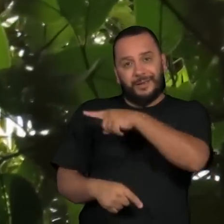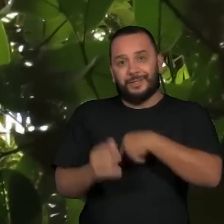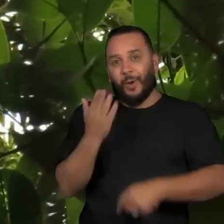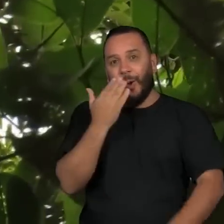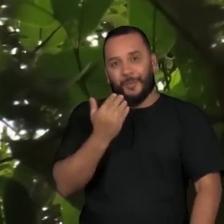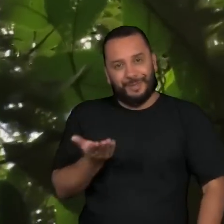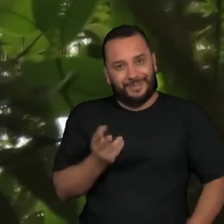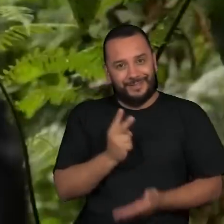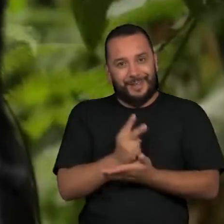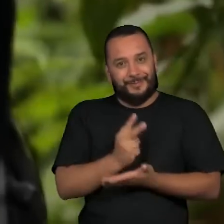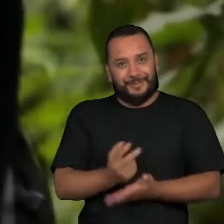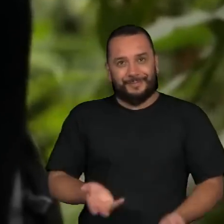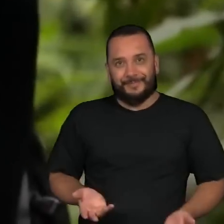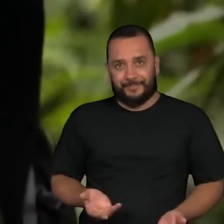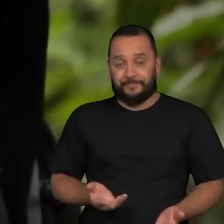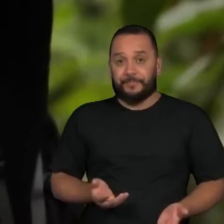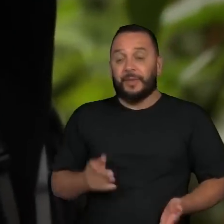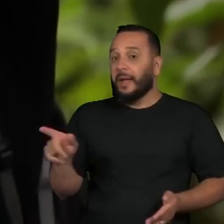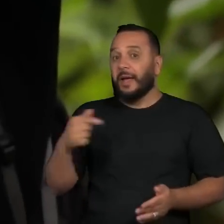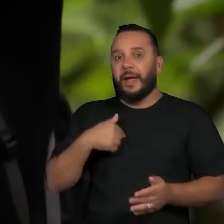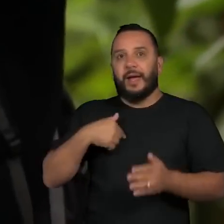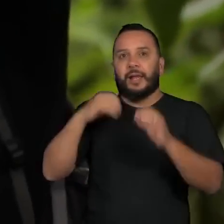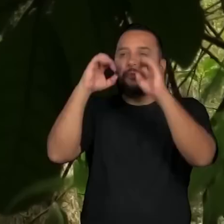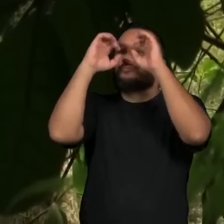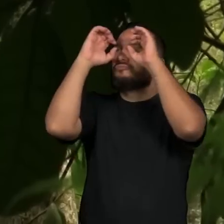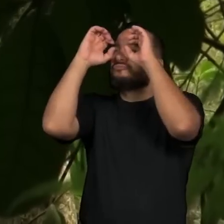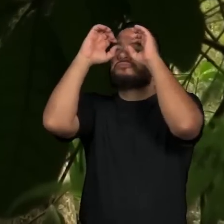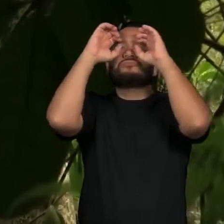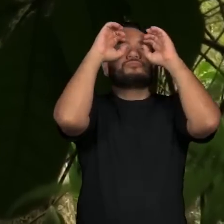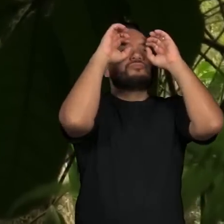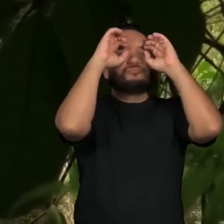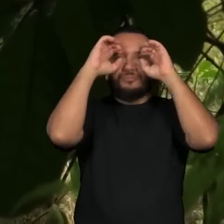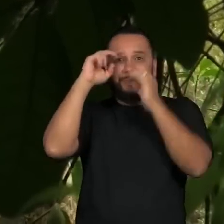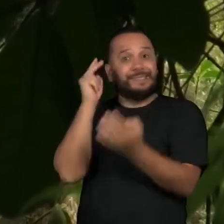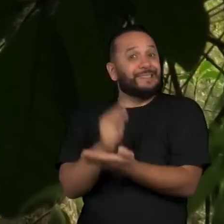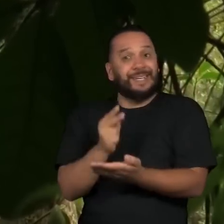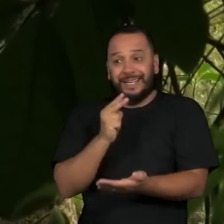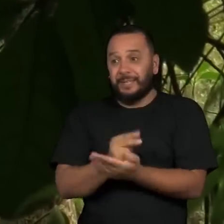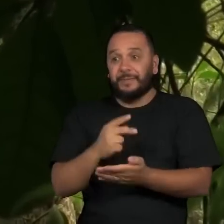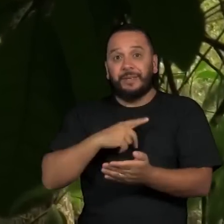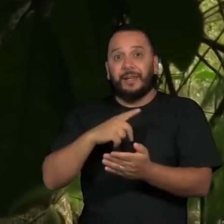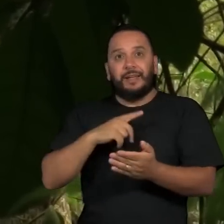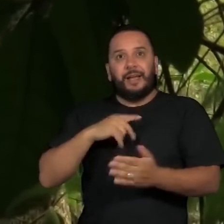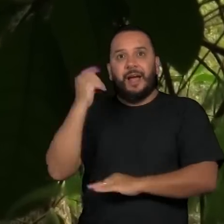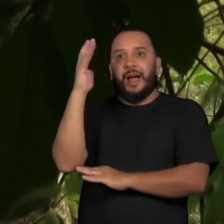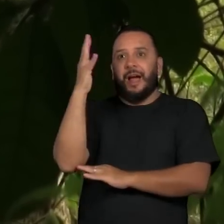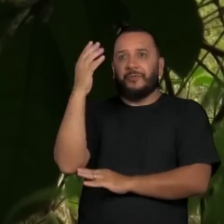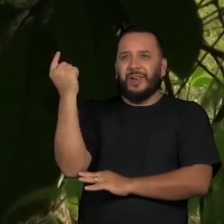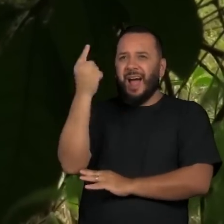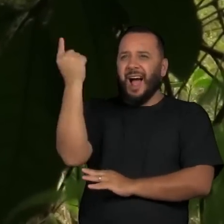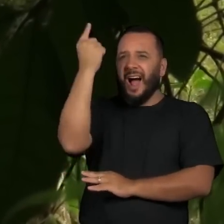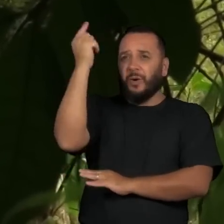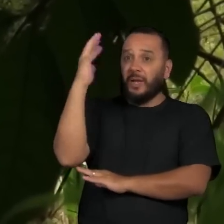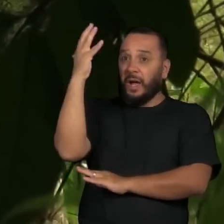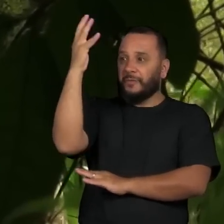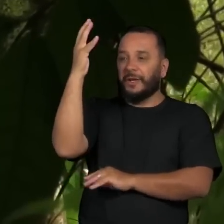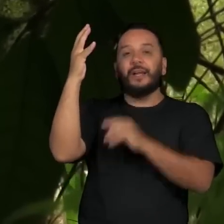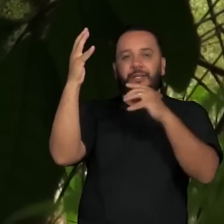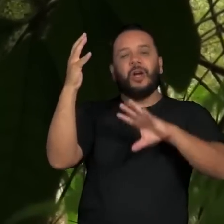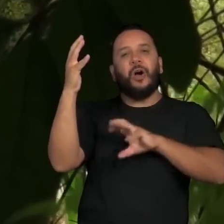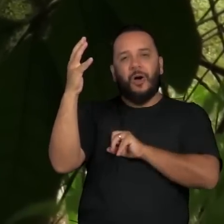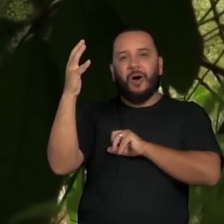Passa o tempo na mata, olhando para cima. É no alto das árvores mais altas que eles gostam de se